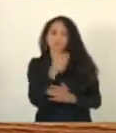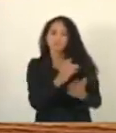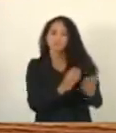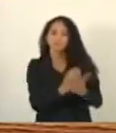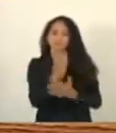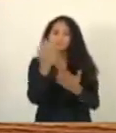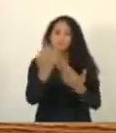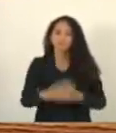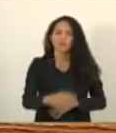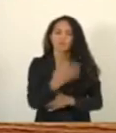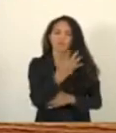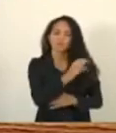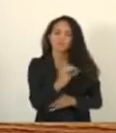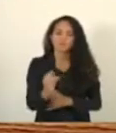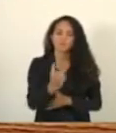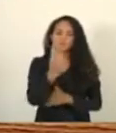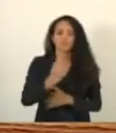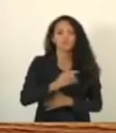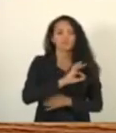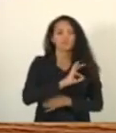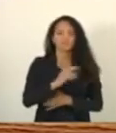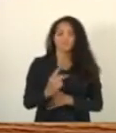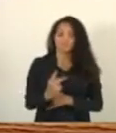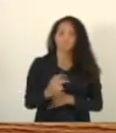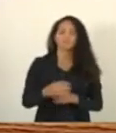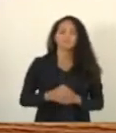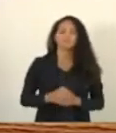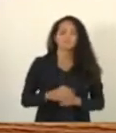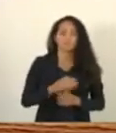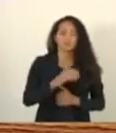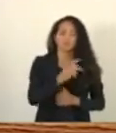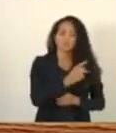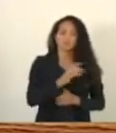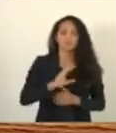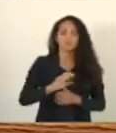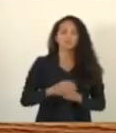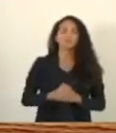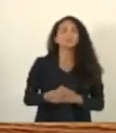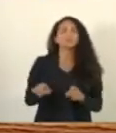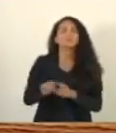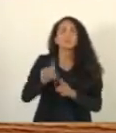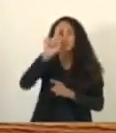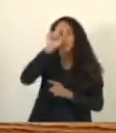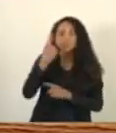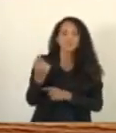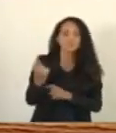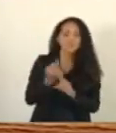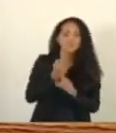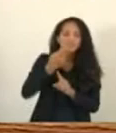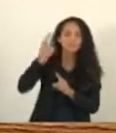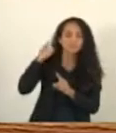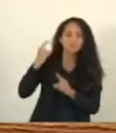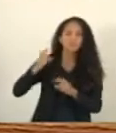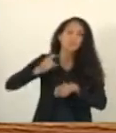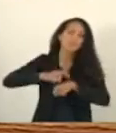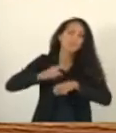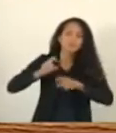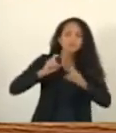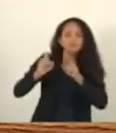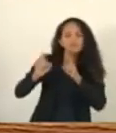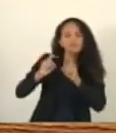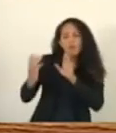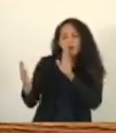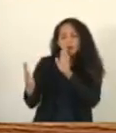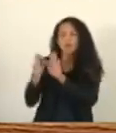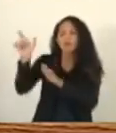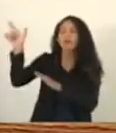401 policiais civis. E também, presidente, naquele mesmo dia, dia 20, nós estivemos conversando ali pessoalmente com o governador